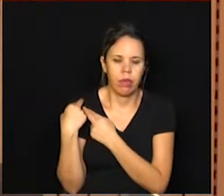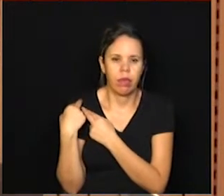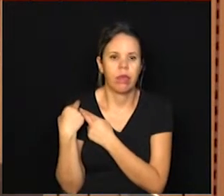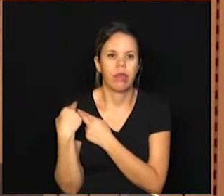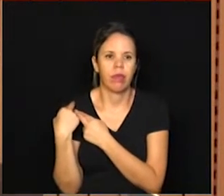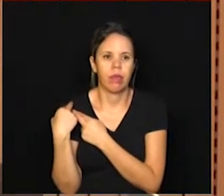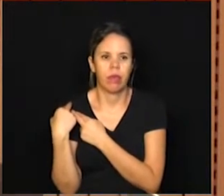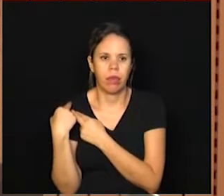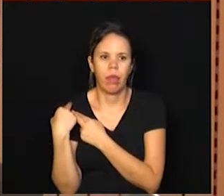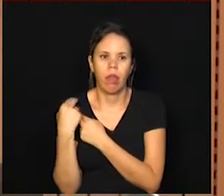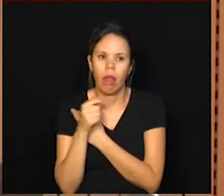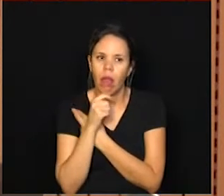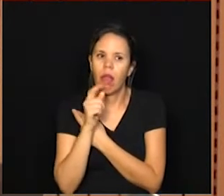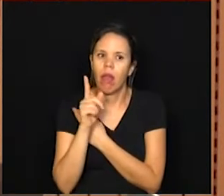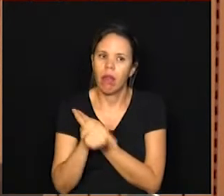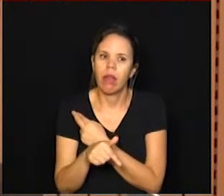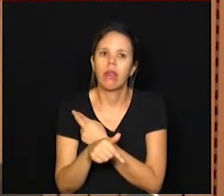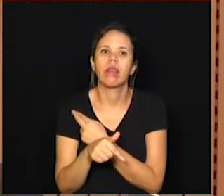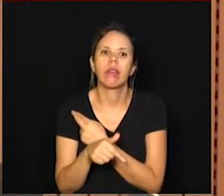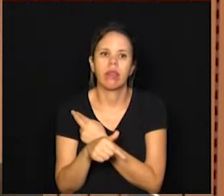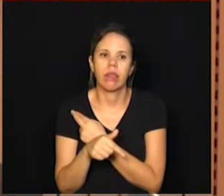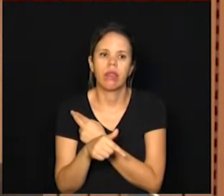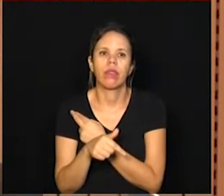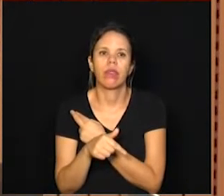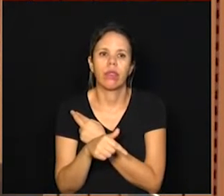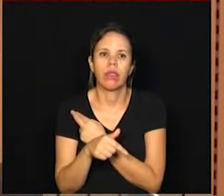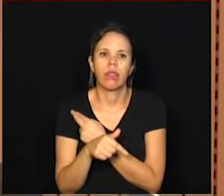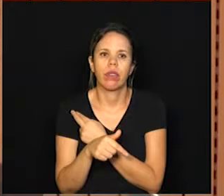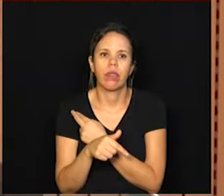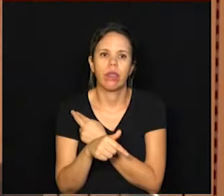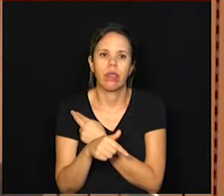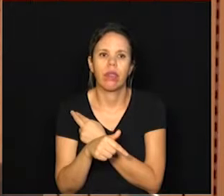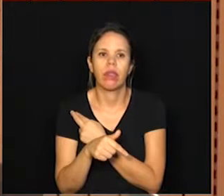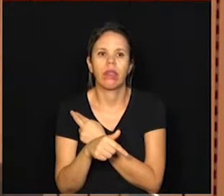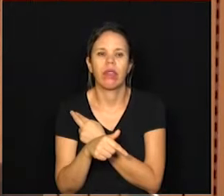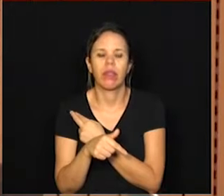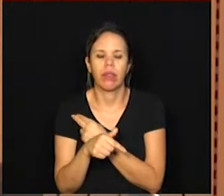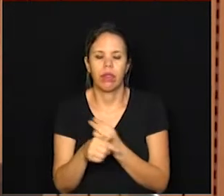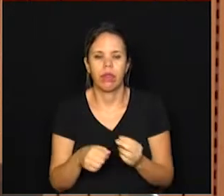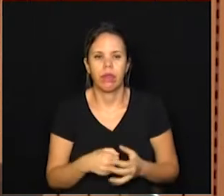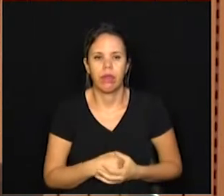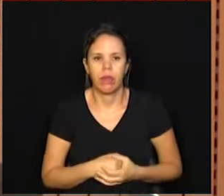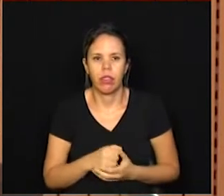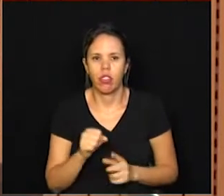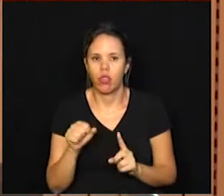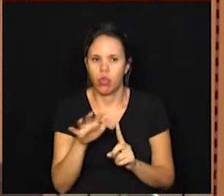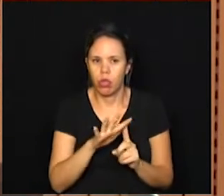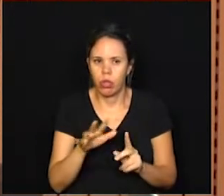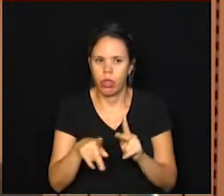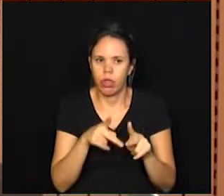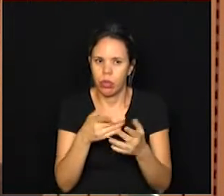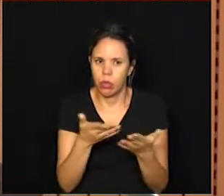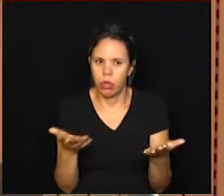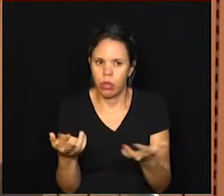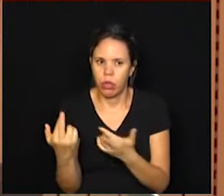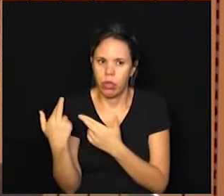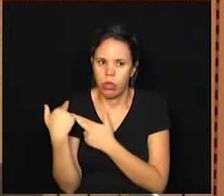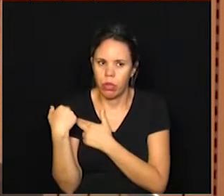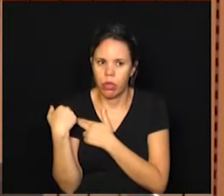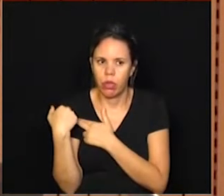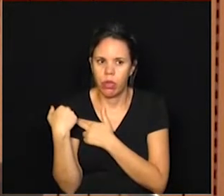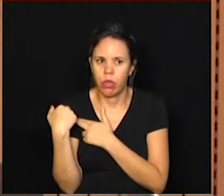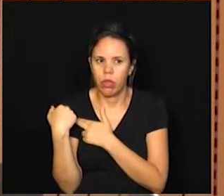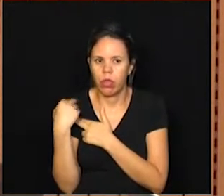total ainda volto a bola para a sociedade. É a sociedade que vai